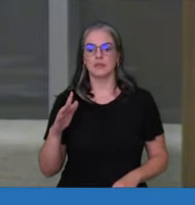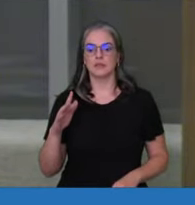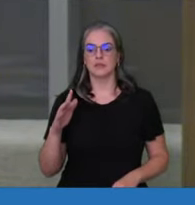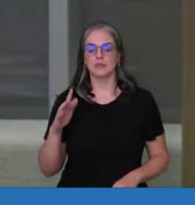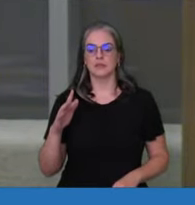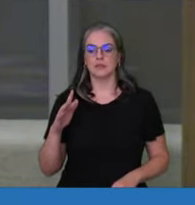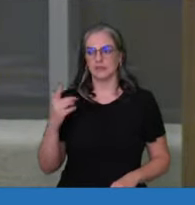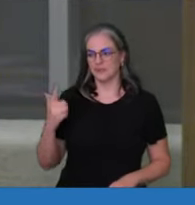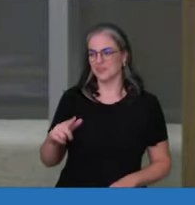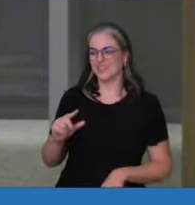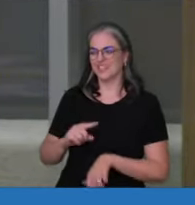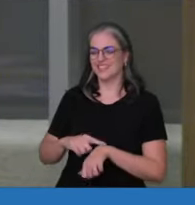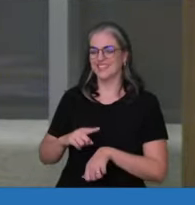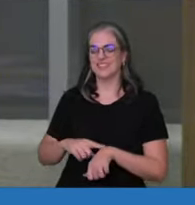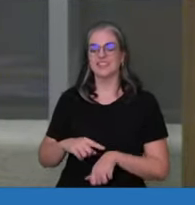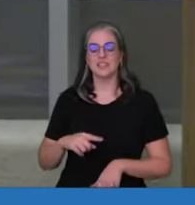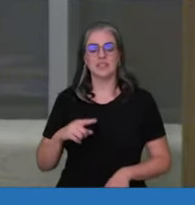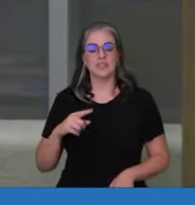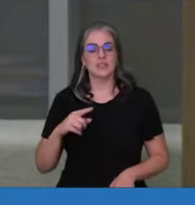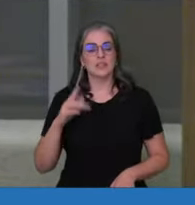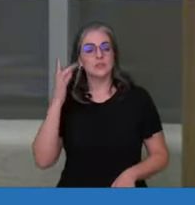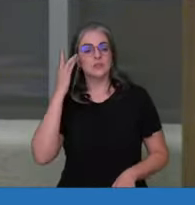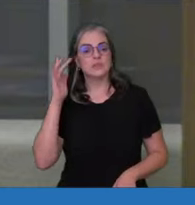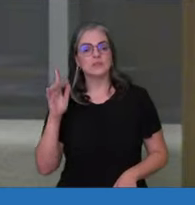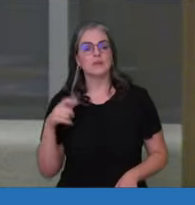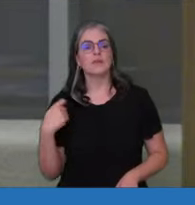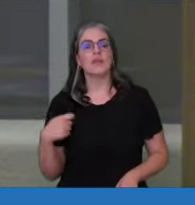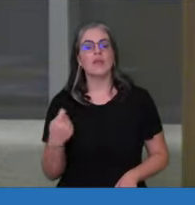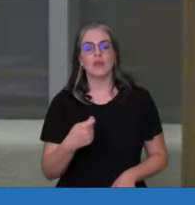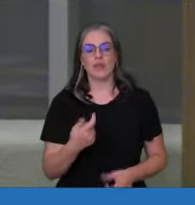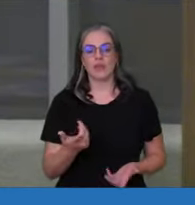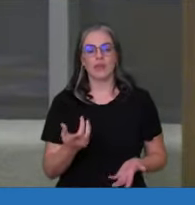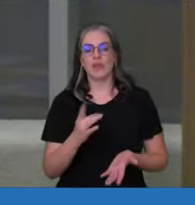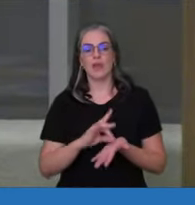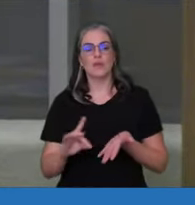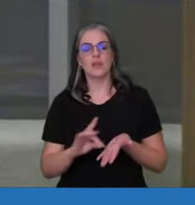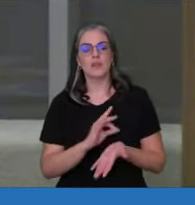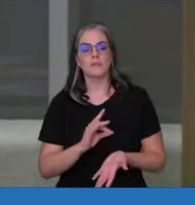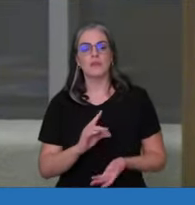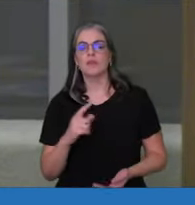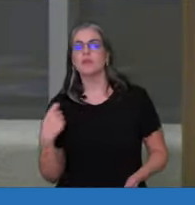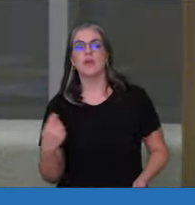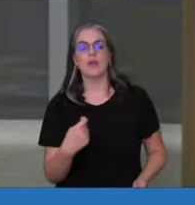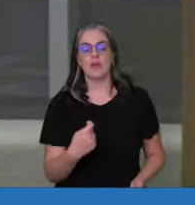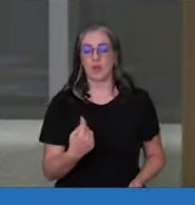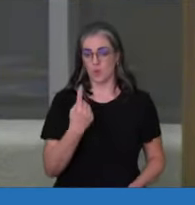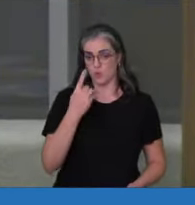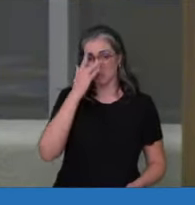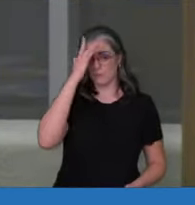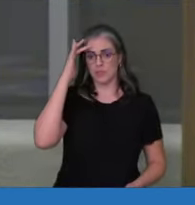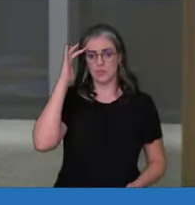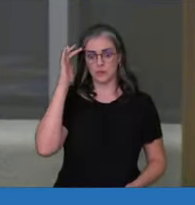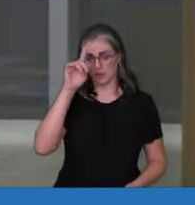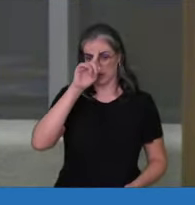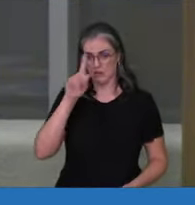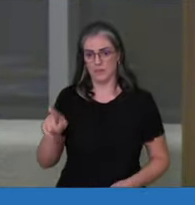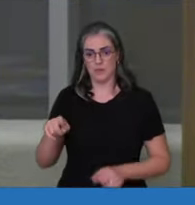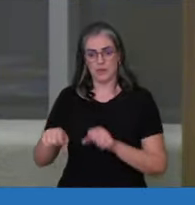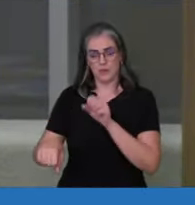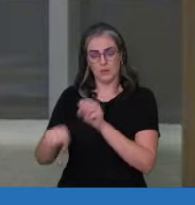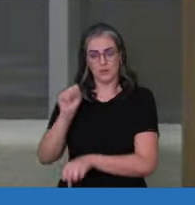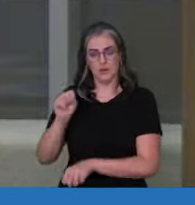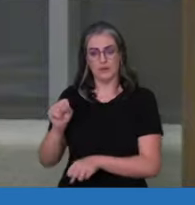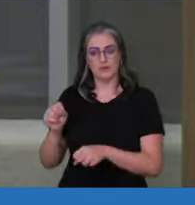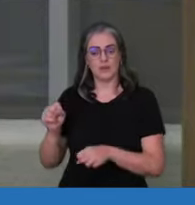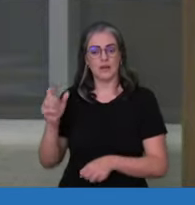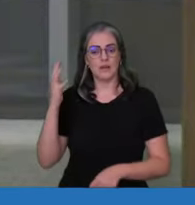mais um minutinho para concluir. O nosso inimigo, a gente não sabe qual é a face. Um dos mandantes desse crime bárbaro contra a